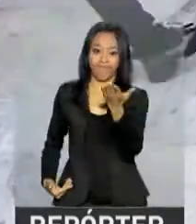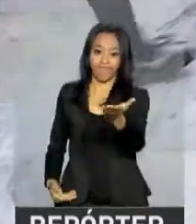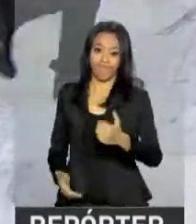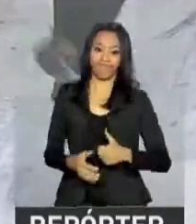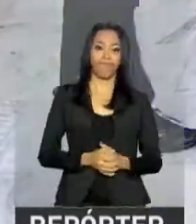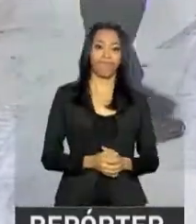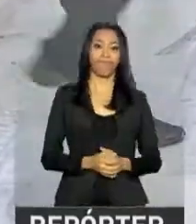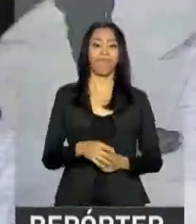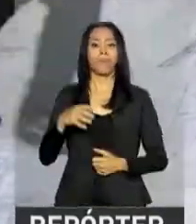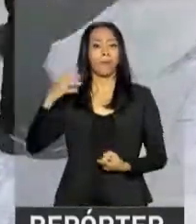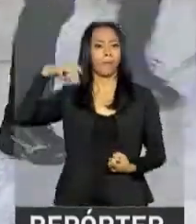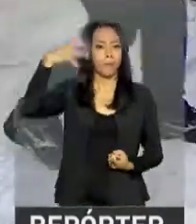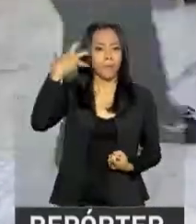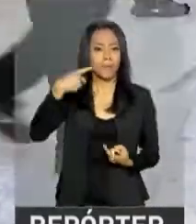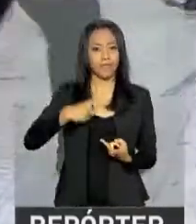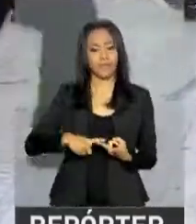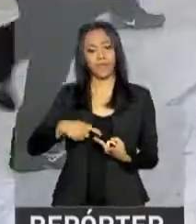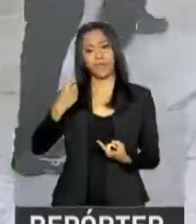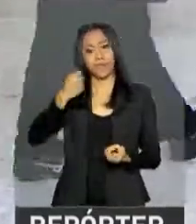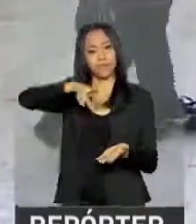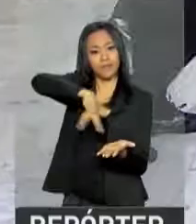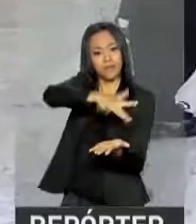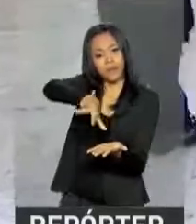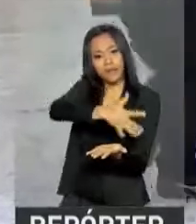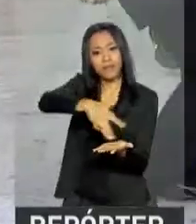música dança e poesia